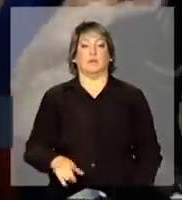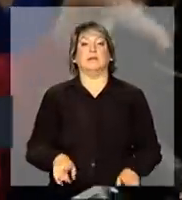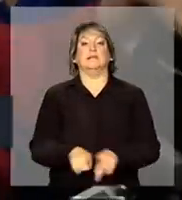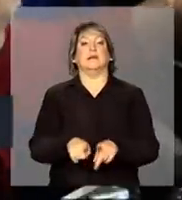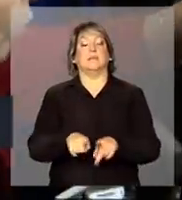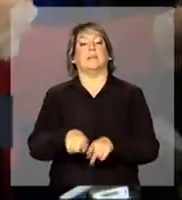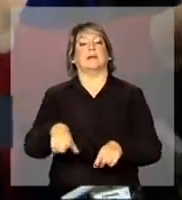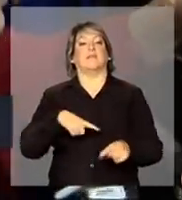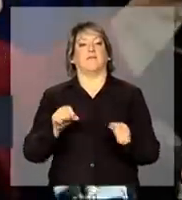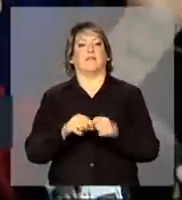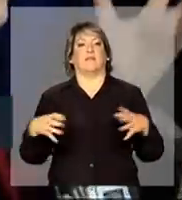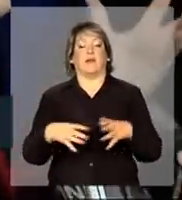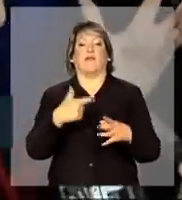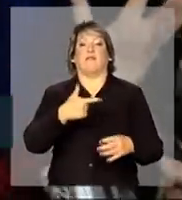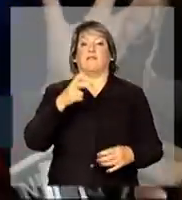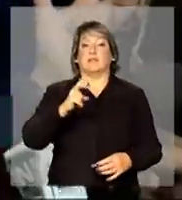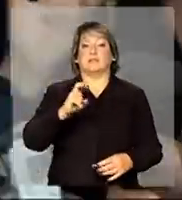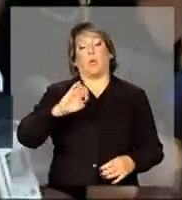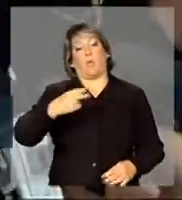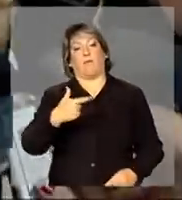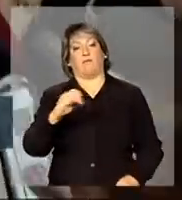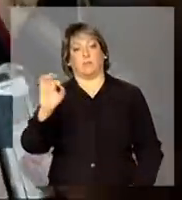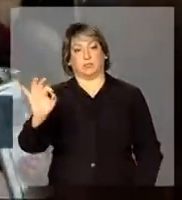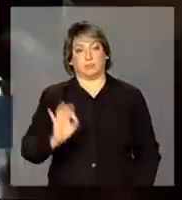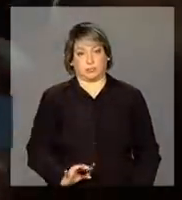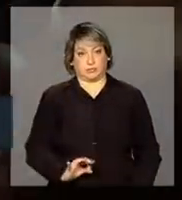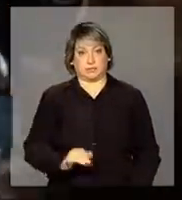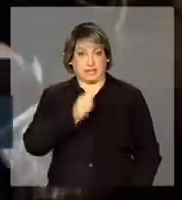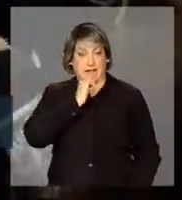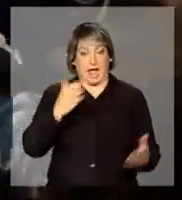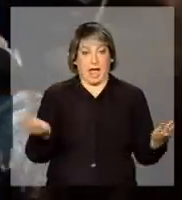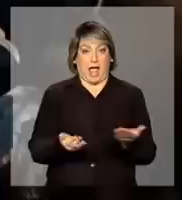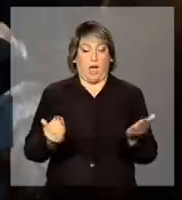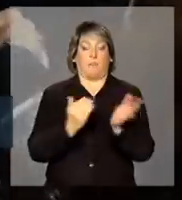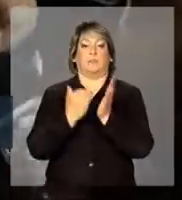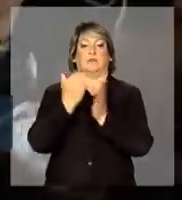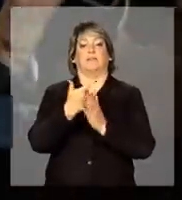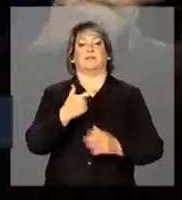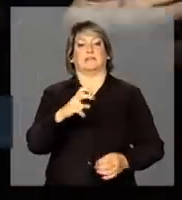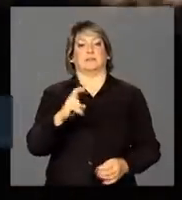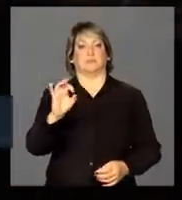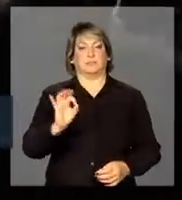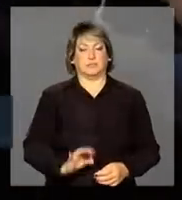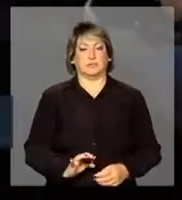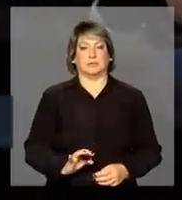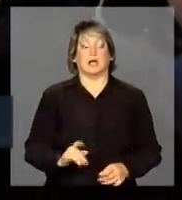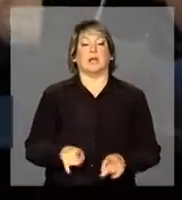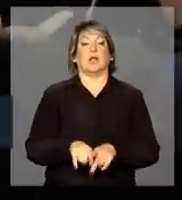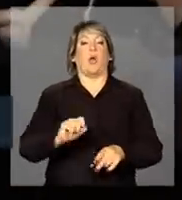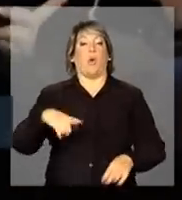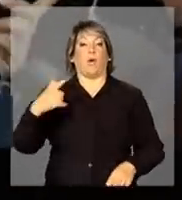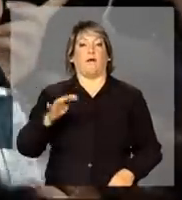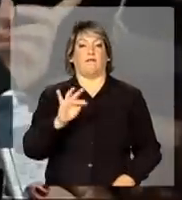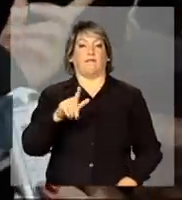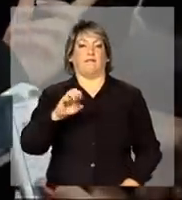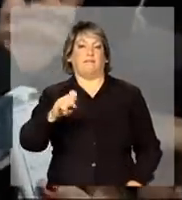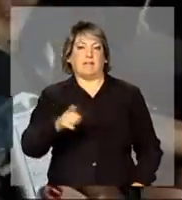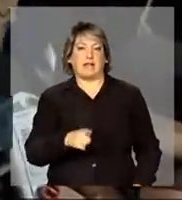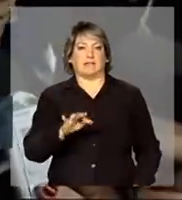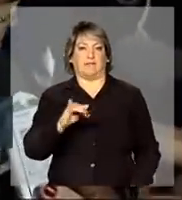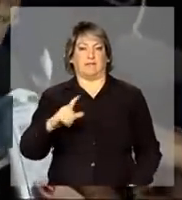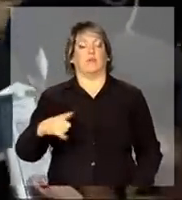compõe os 25% ou os 20%. No caso, agora nós passamos para 25%. E o outro é que o flex fuel faz